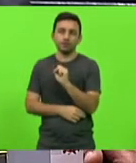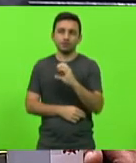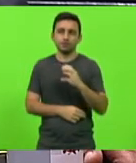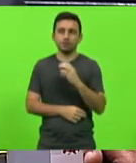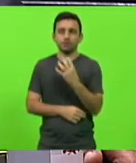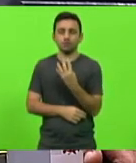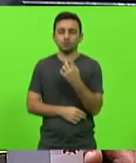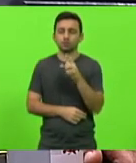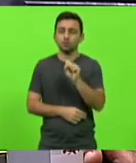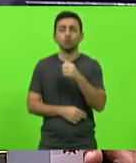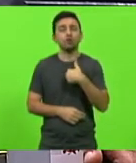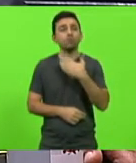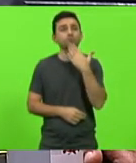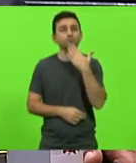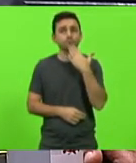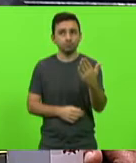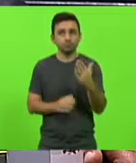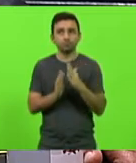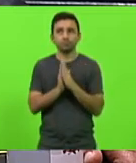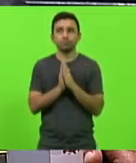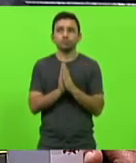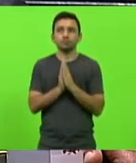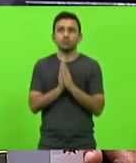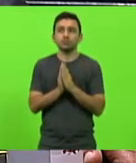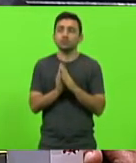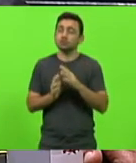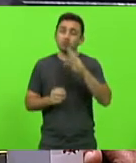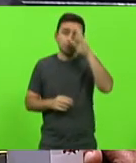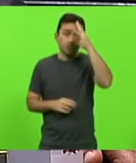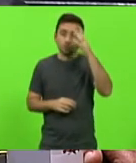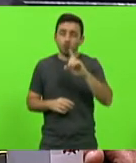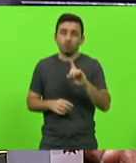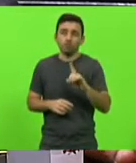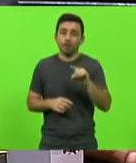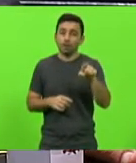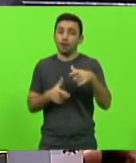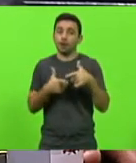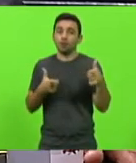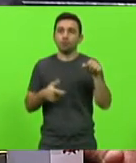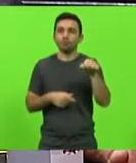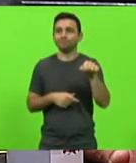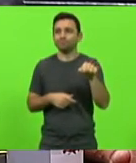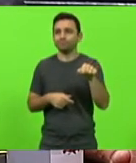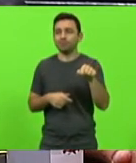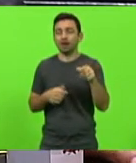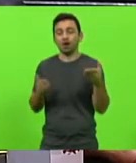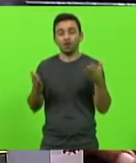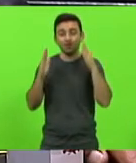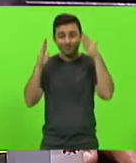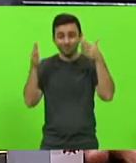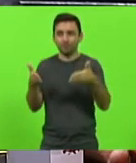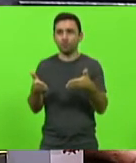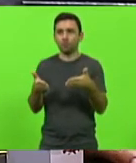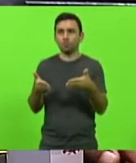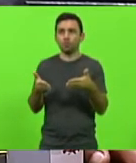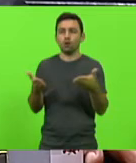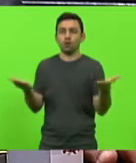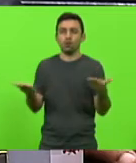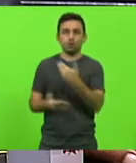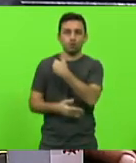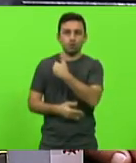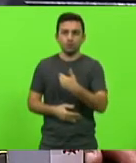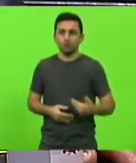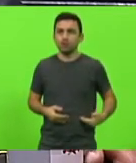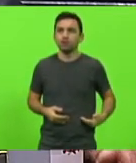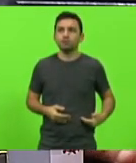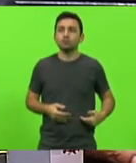esse pedido, enquanto que não se resolve a questão maior, para pontualmente o Estado, através da